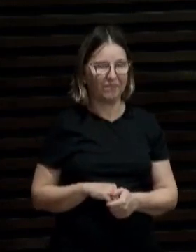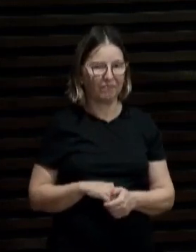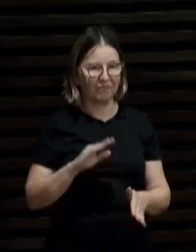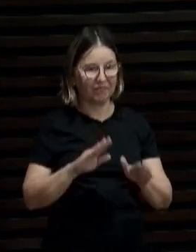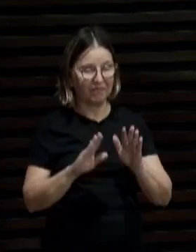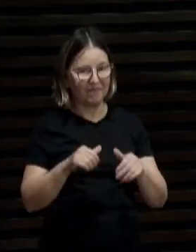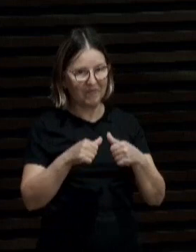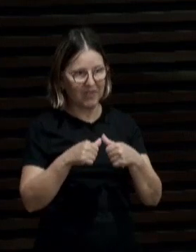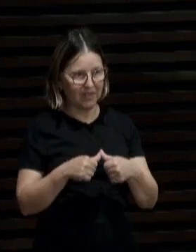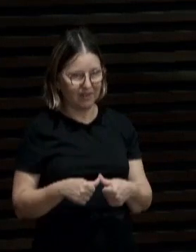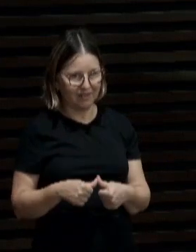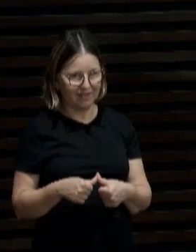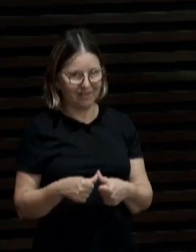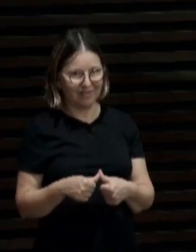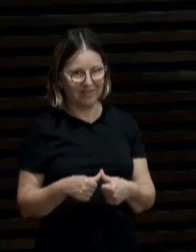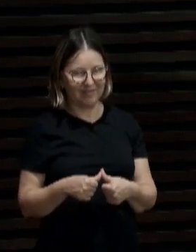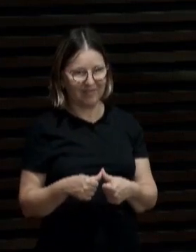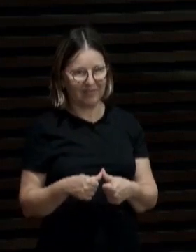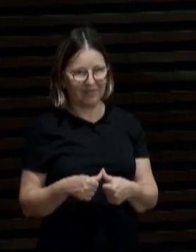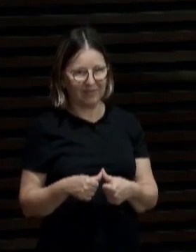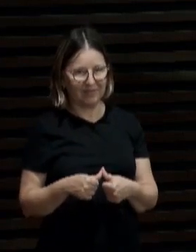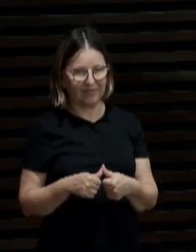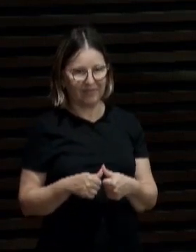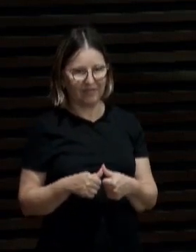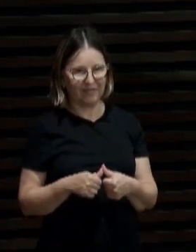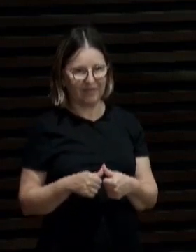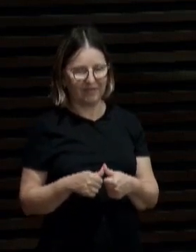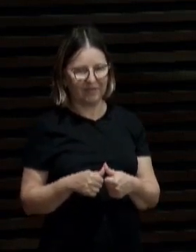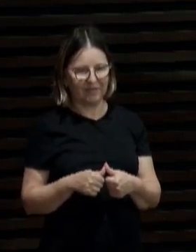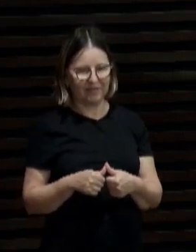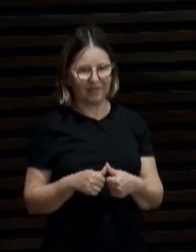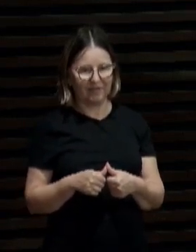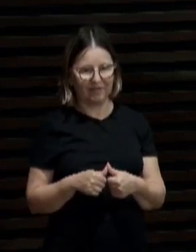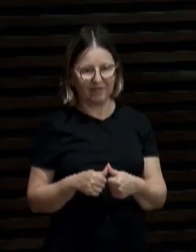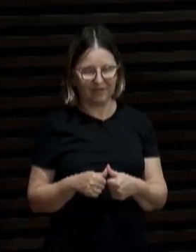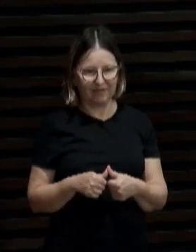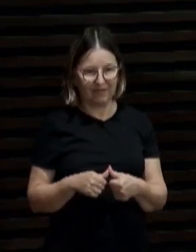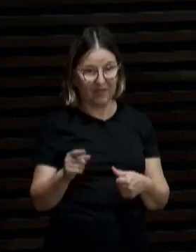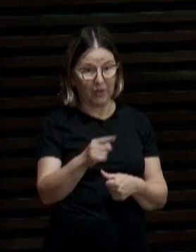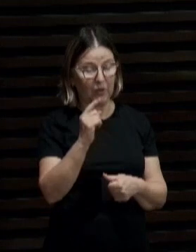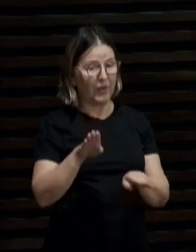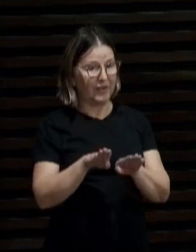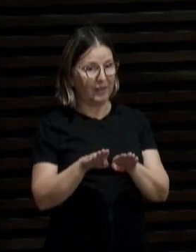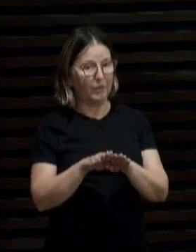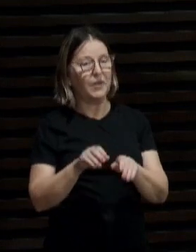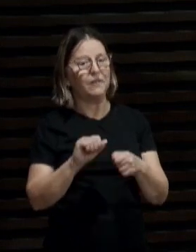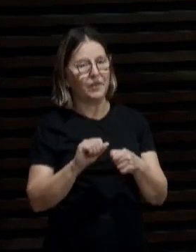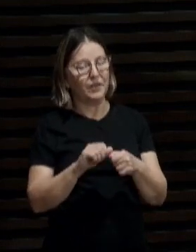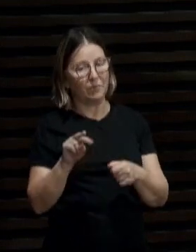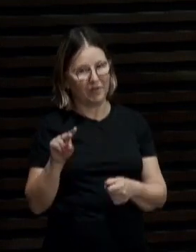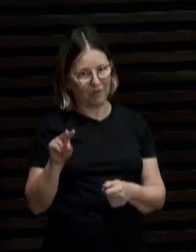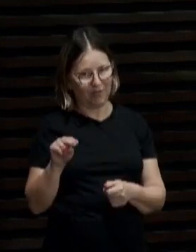Talvez isso aqui tenha sido algo que nós vivenciamos no passado recente e que gerou muito problema.